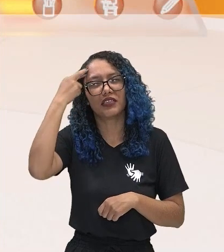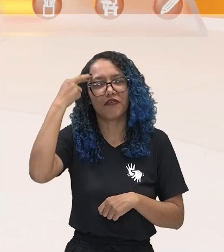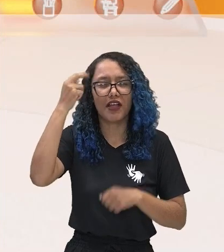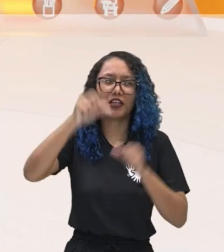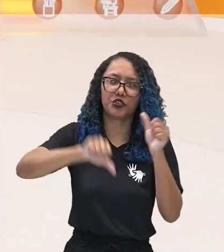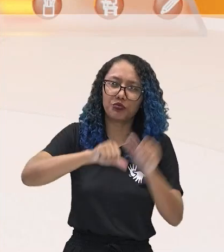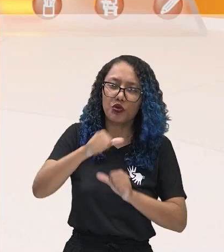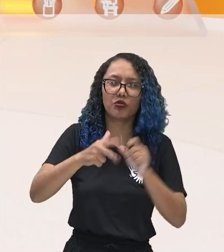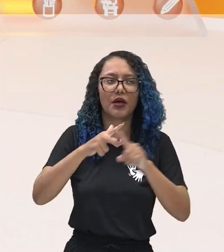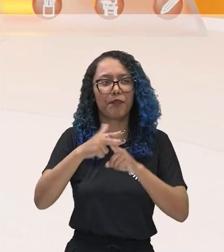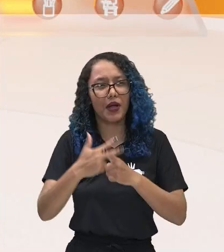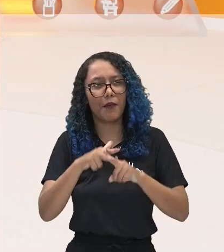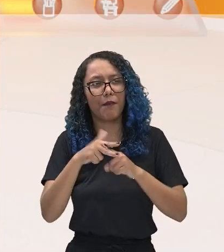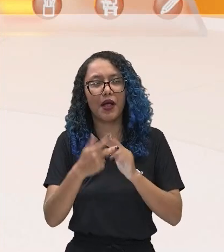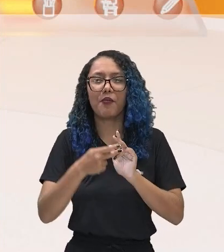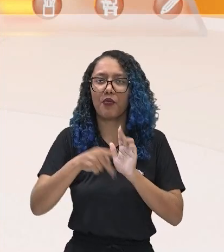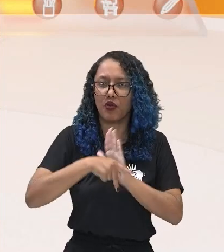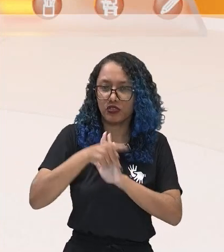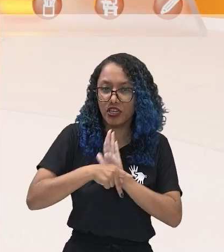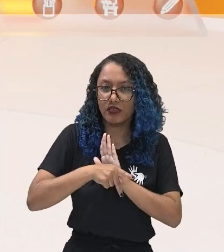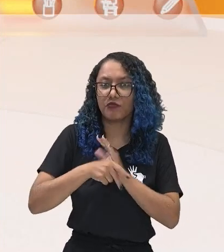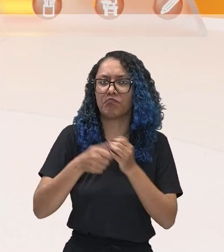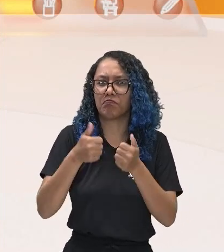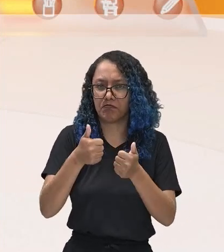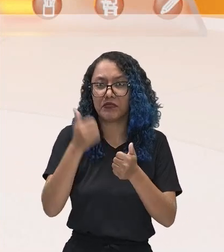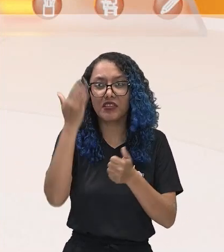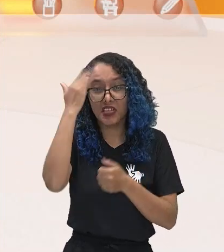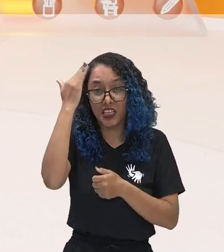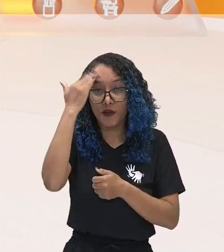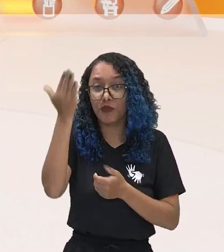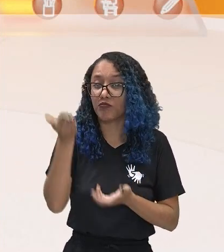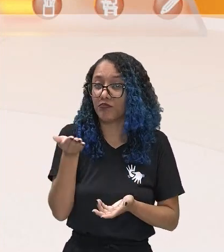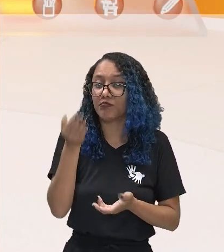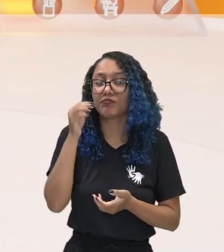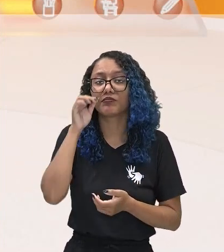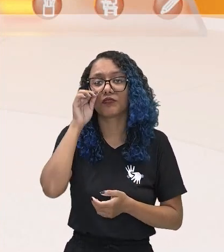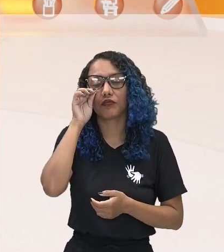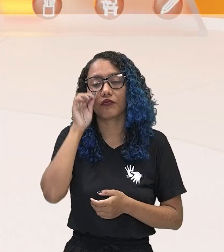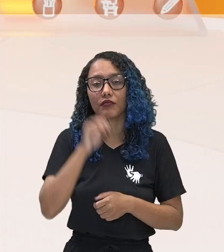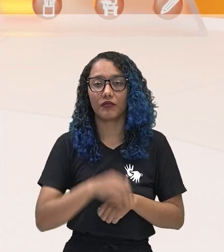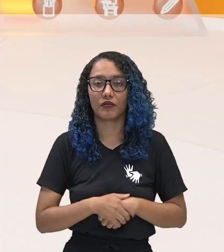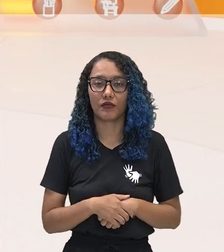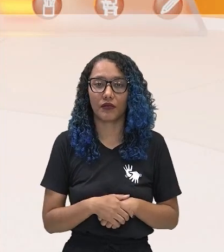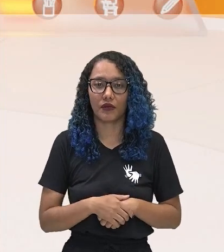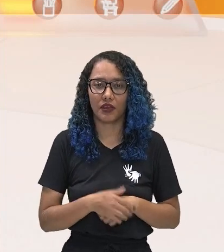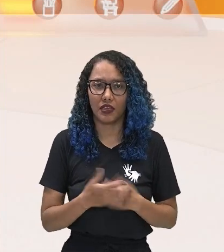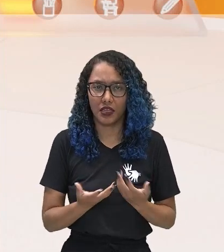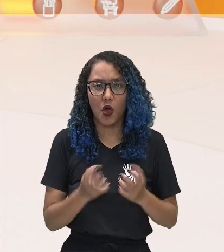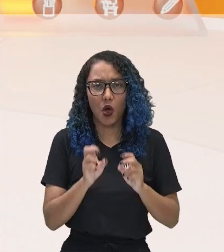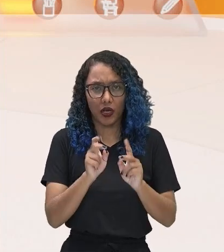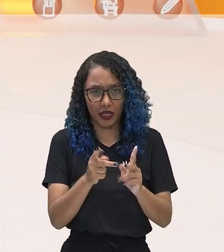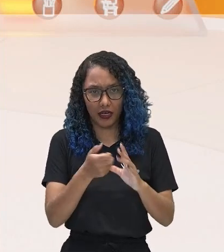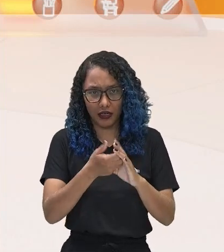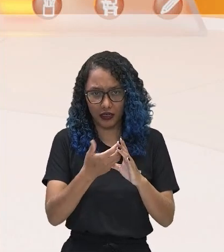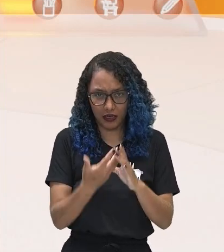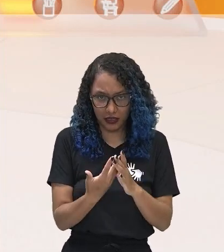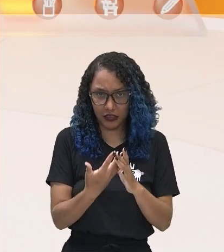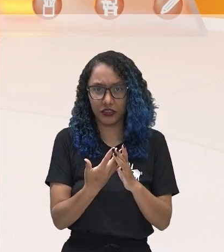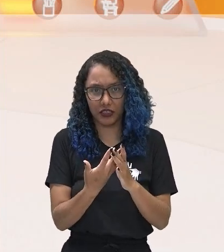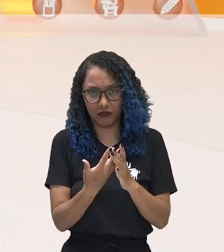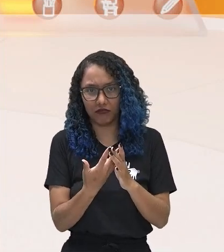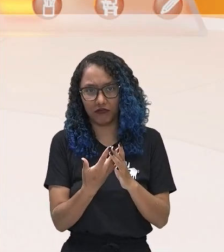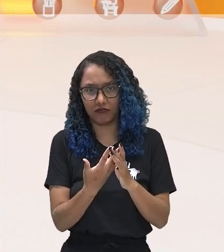projeto. Olha que interessante. Tá certo? Então, a condição humana é esta, o homem vive nessa constante angústia. Então,